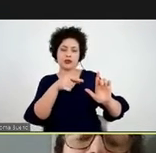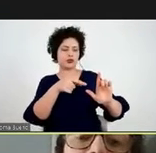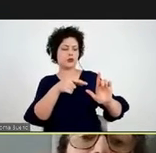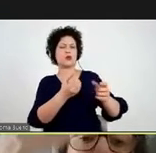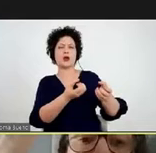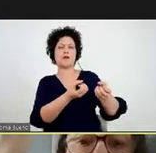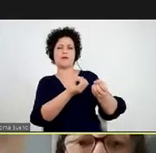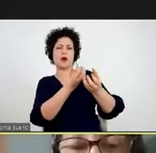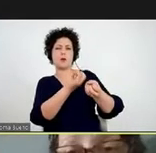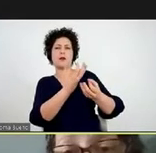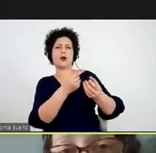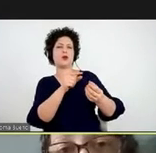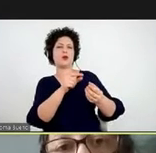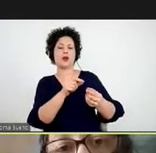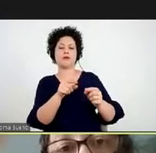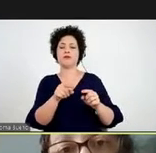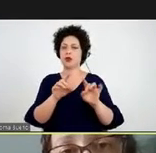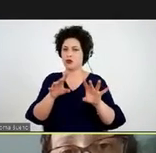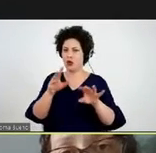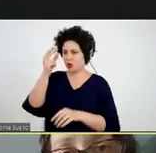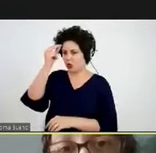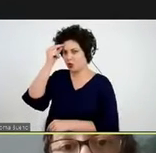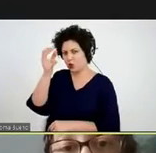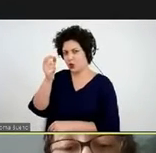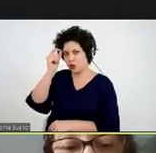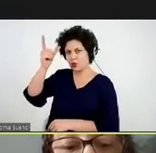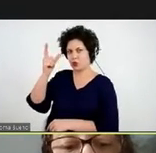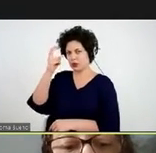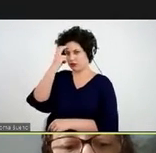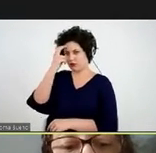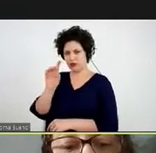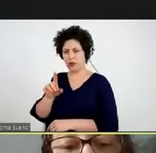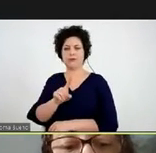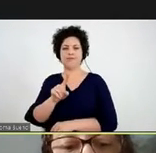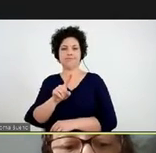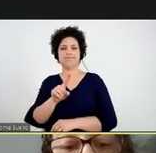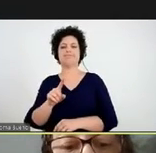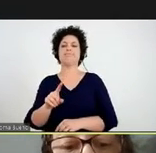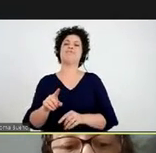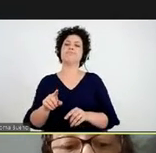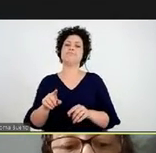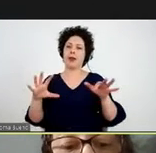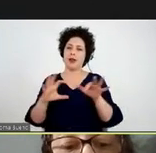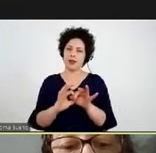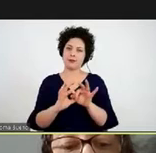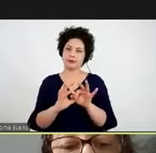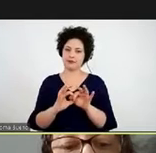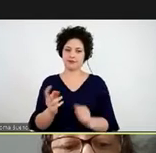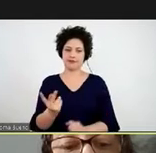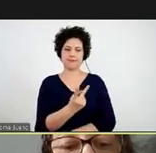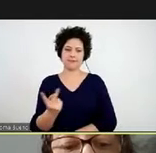e além da cultura, além de aspectos culturais. Bem, essa ligação, então, entre esses